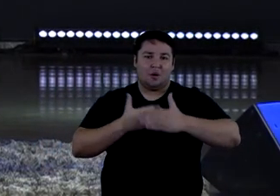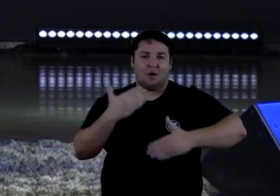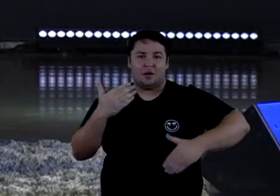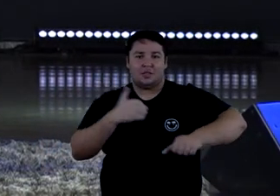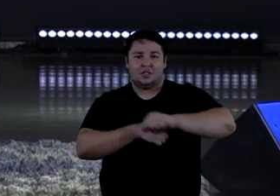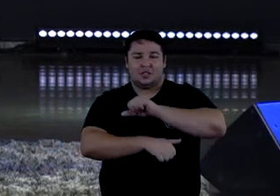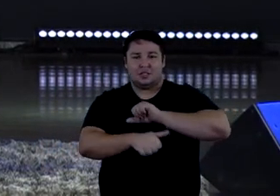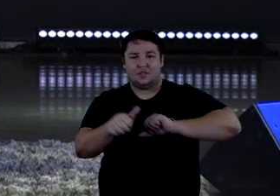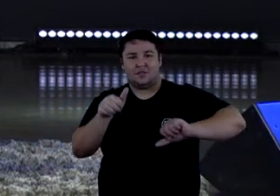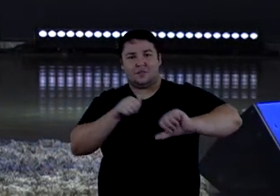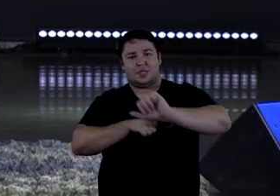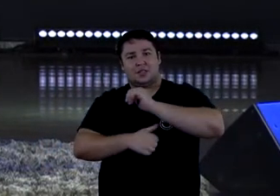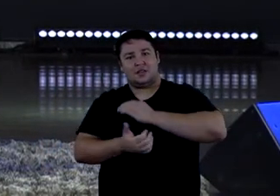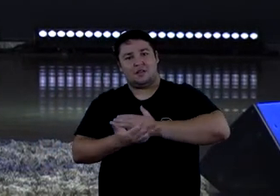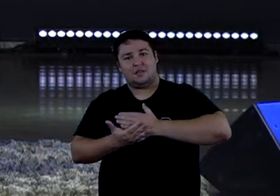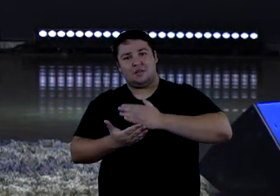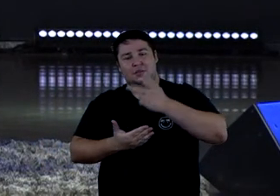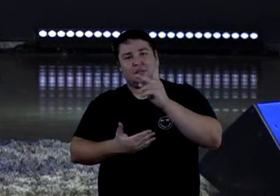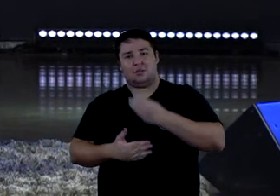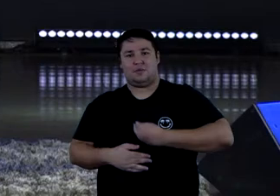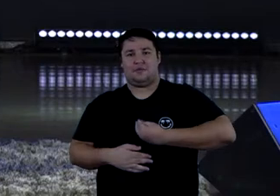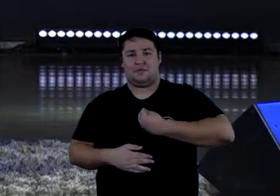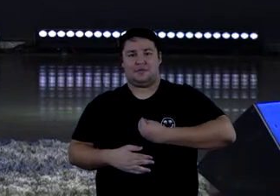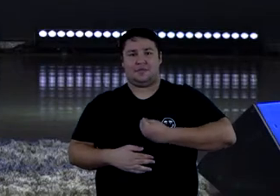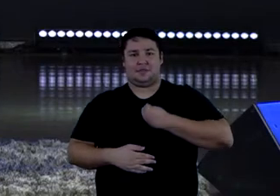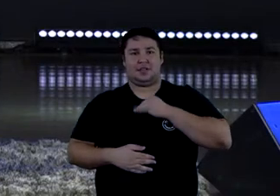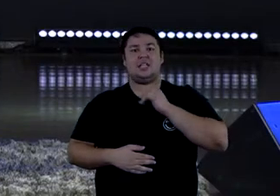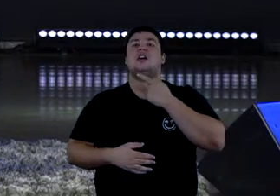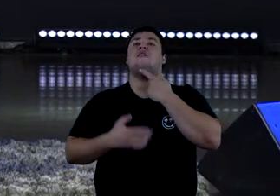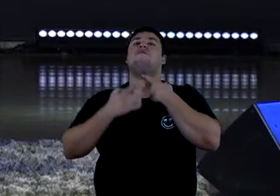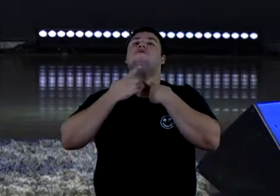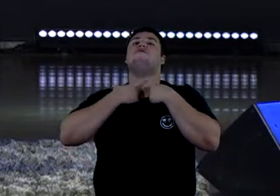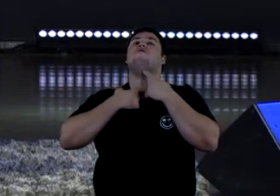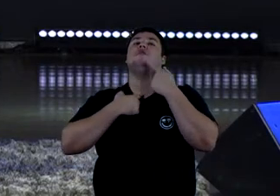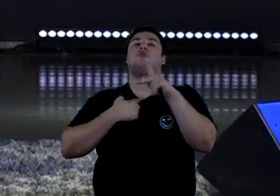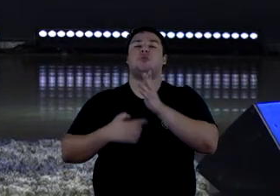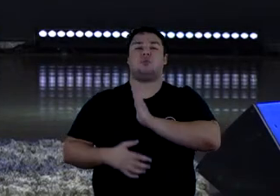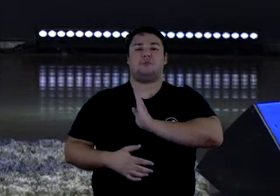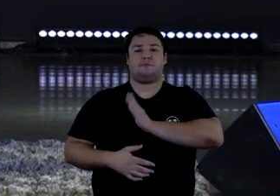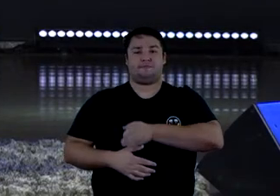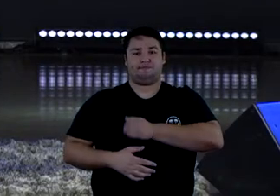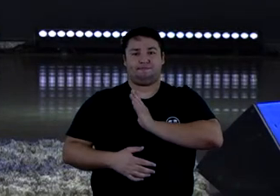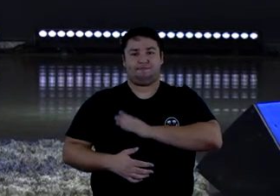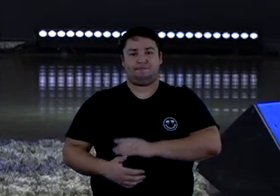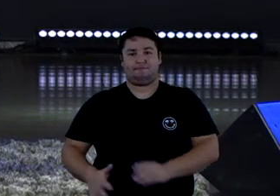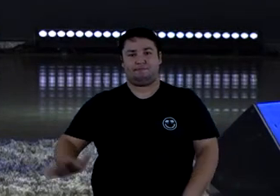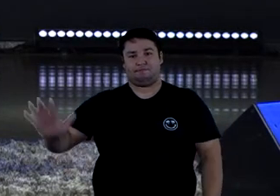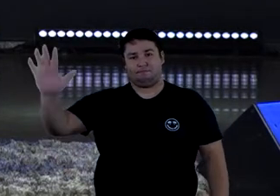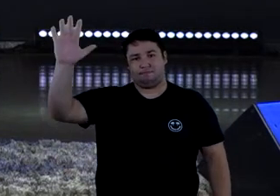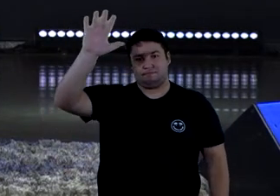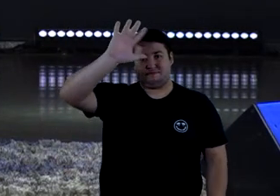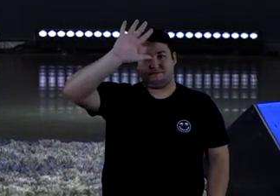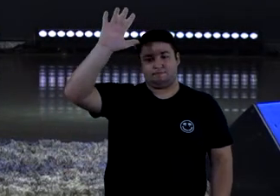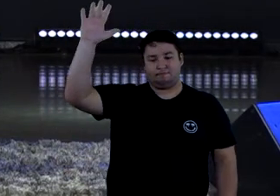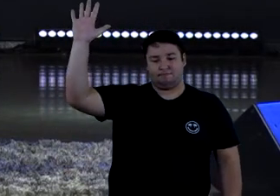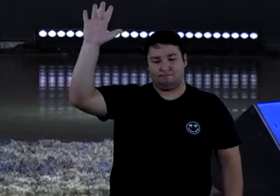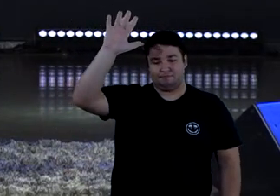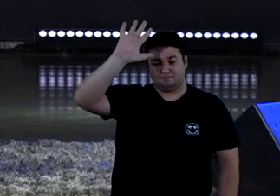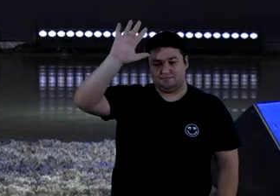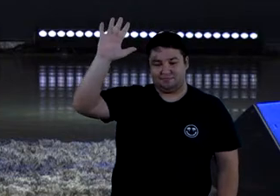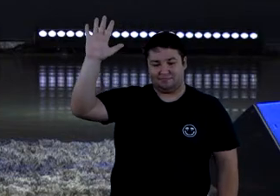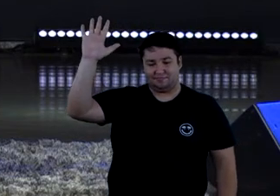transformação vai começar na tua vida. Se esse é o desejo do teu coração, levanta a tua mão direita bem